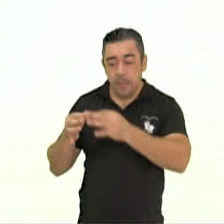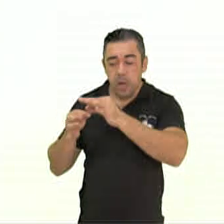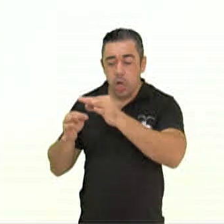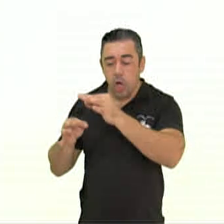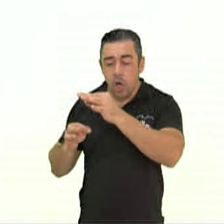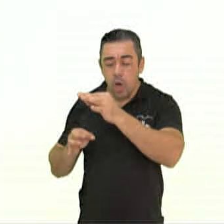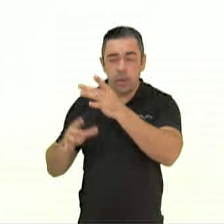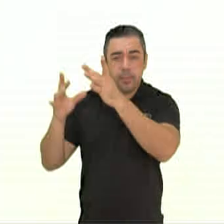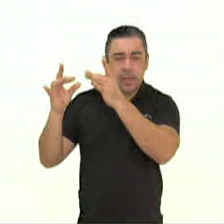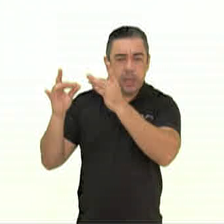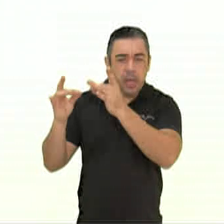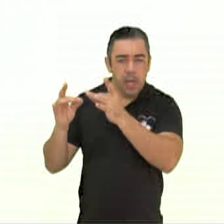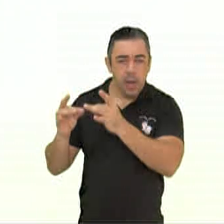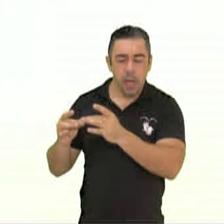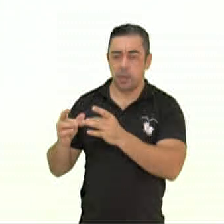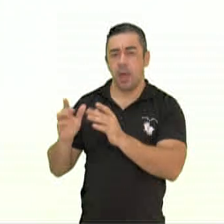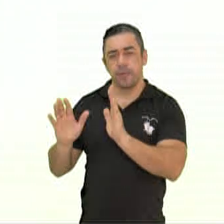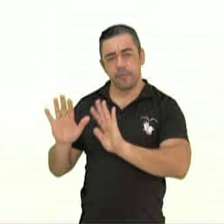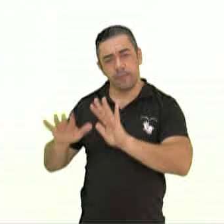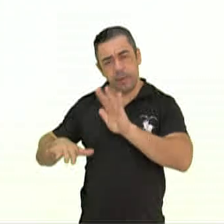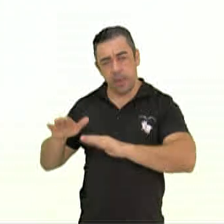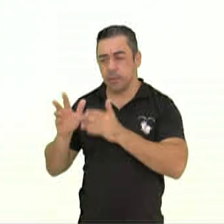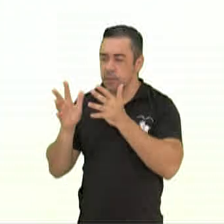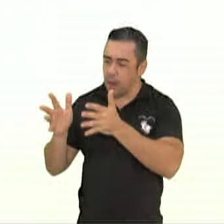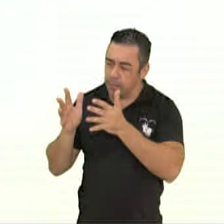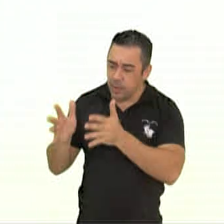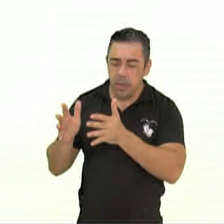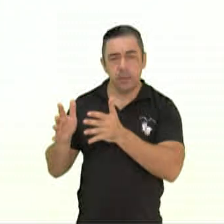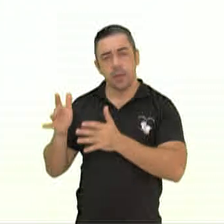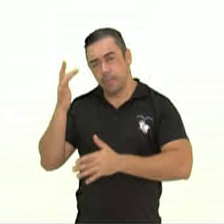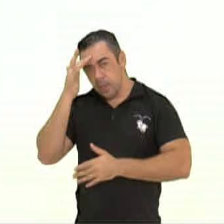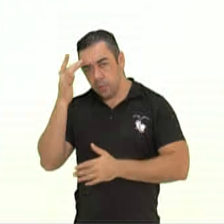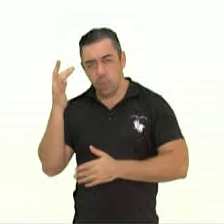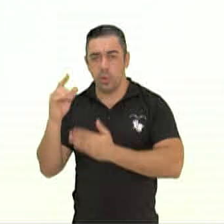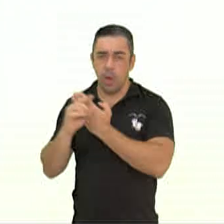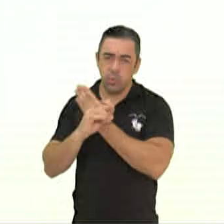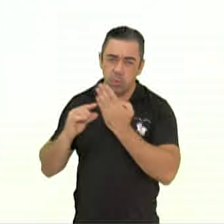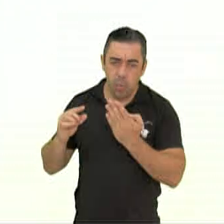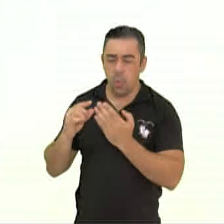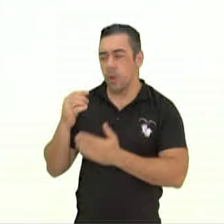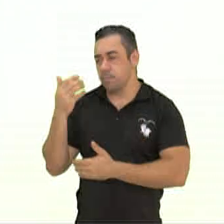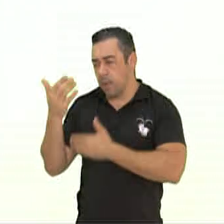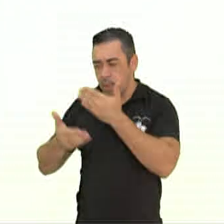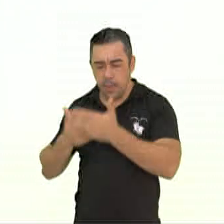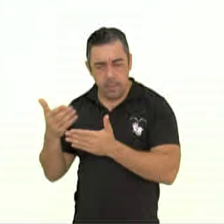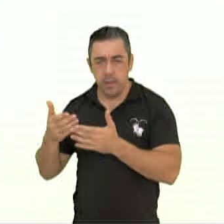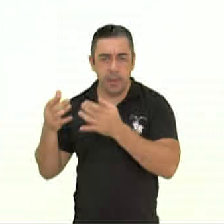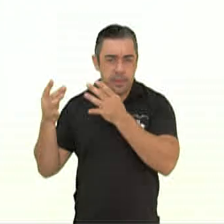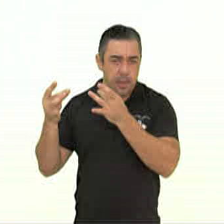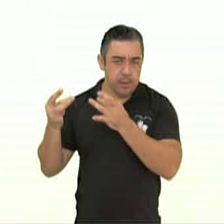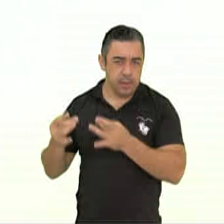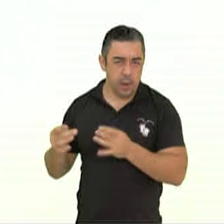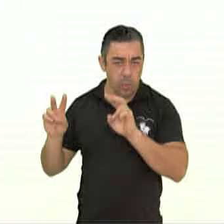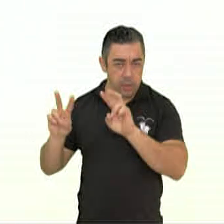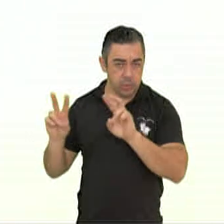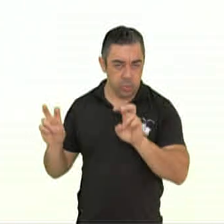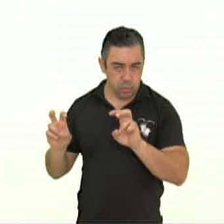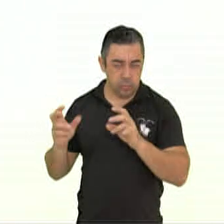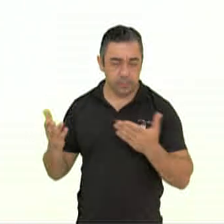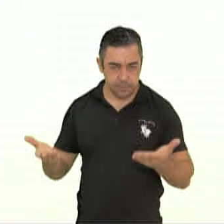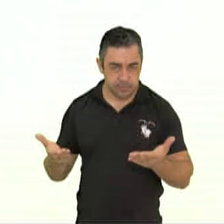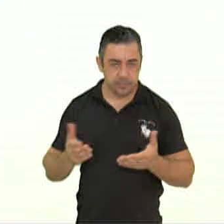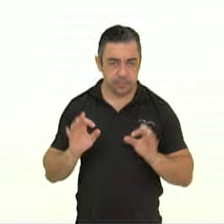envolvendo entrevistas e especialistas. Ou seja, tem pessoas a mais falando sobre o assunto X